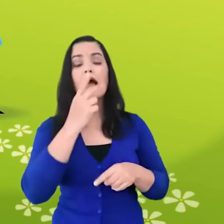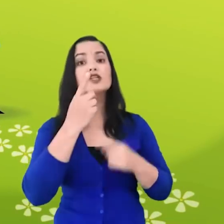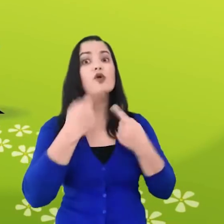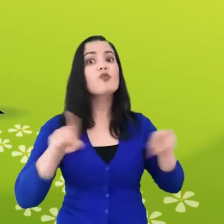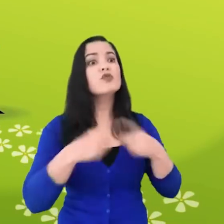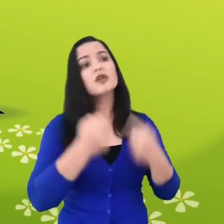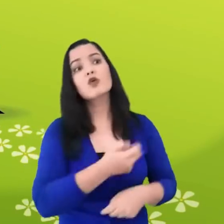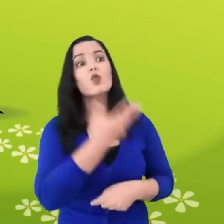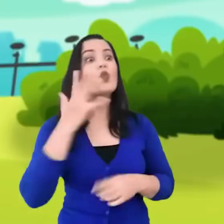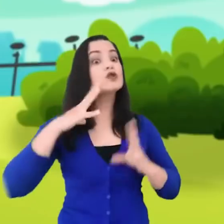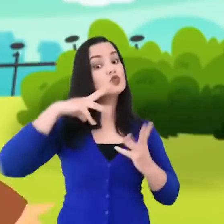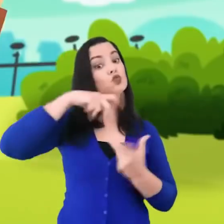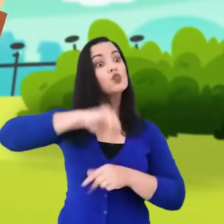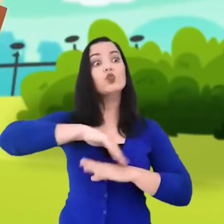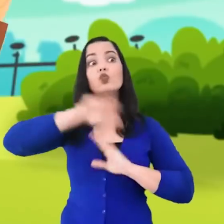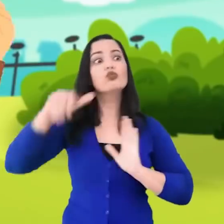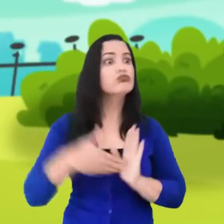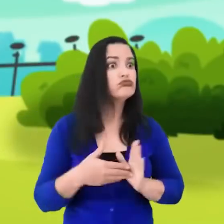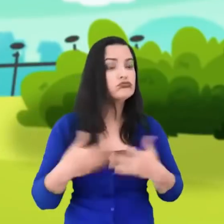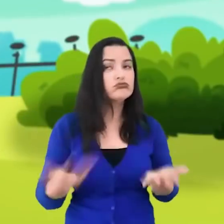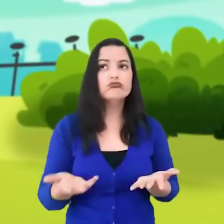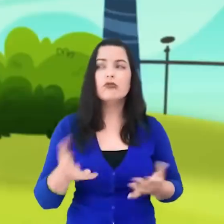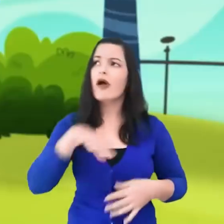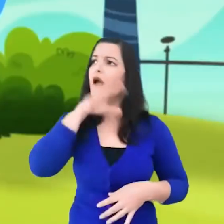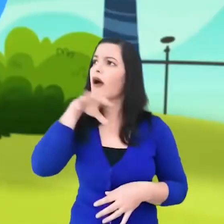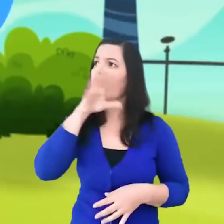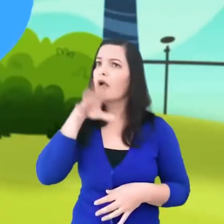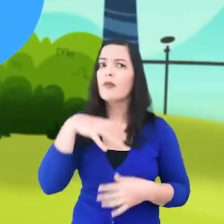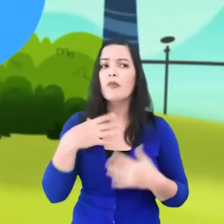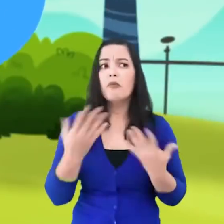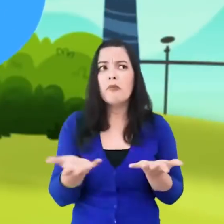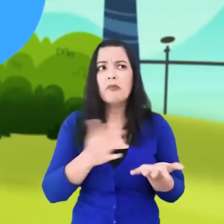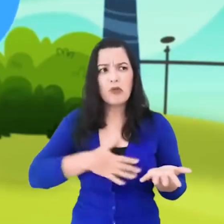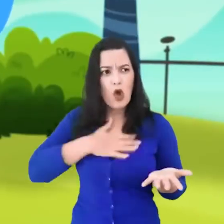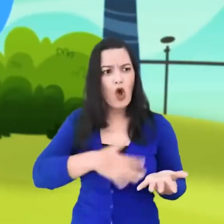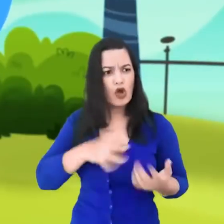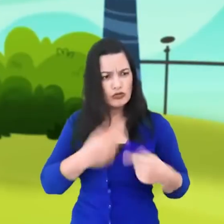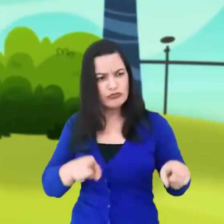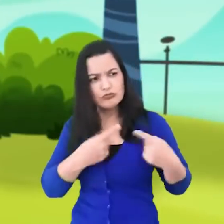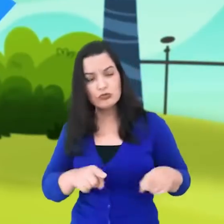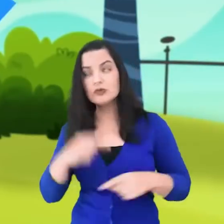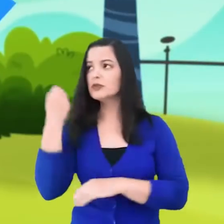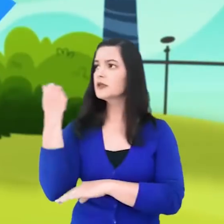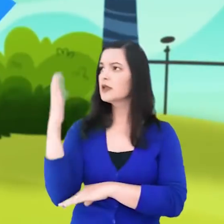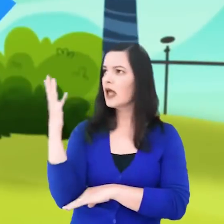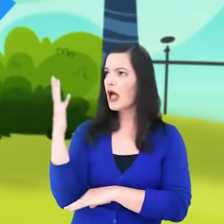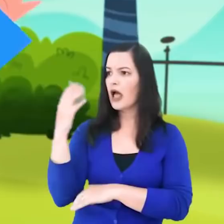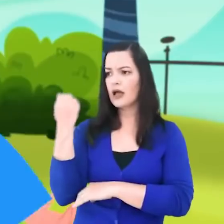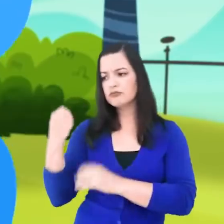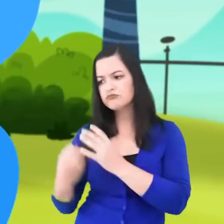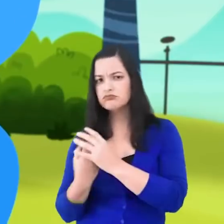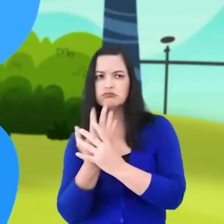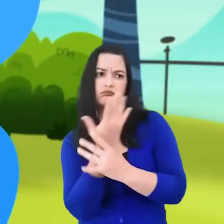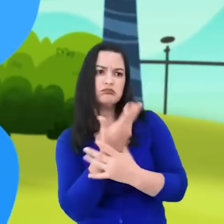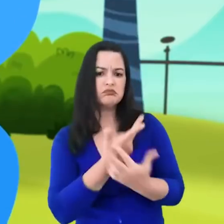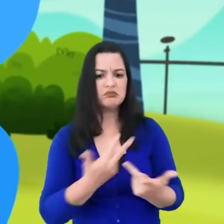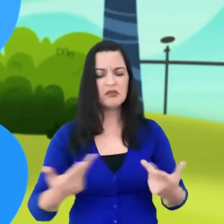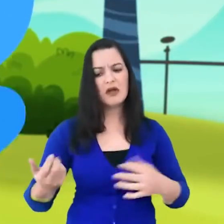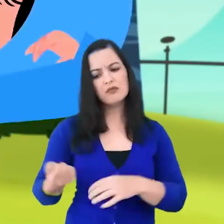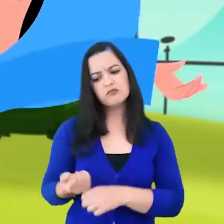mundo inteiro? Será que os animais gostam de música? E as plantas?